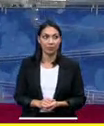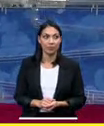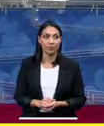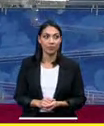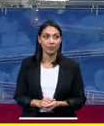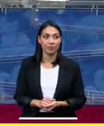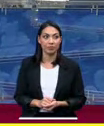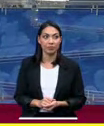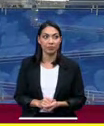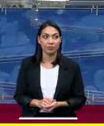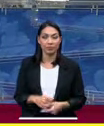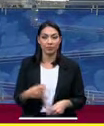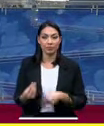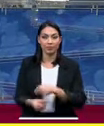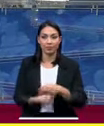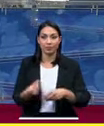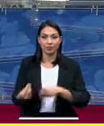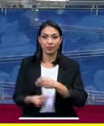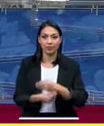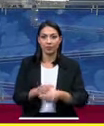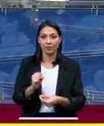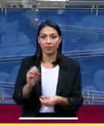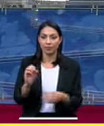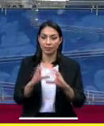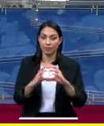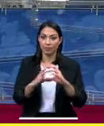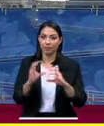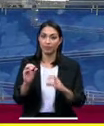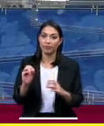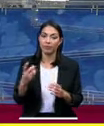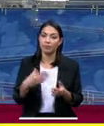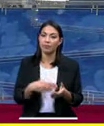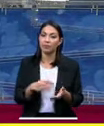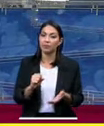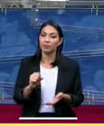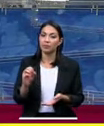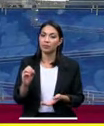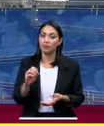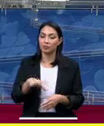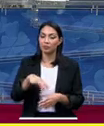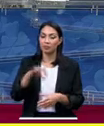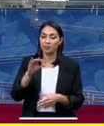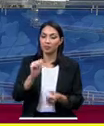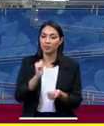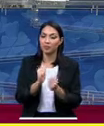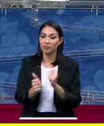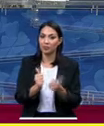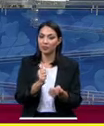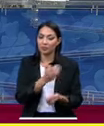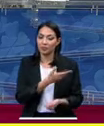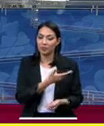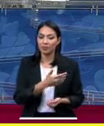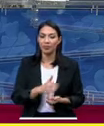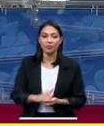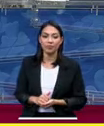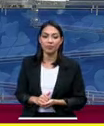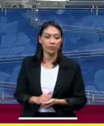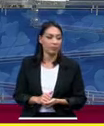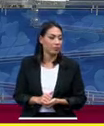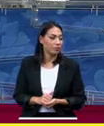Globo recarregado, embaralhando 80 bolas numeradas de 01 a 80. Sorteio do Time do